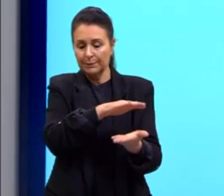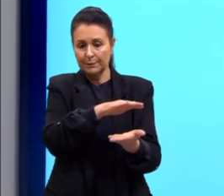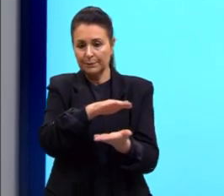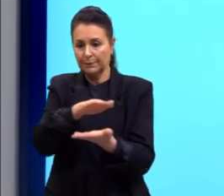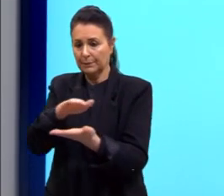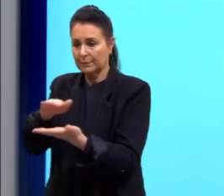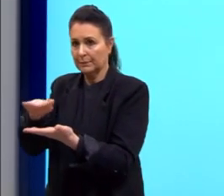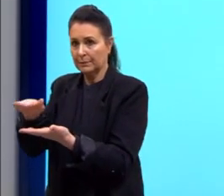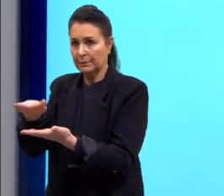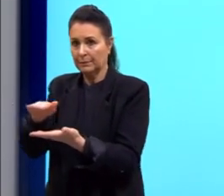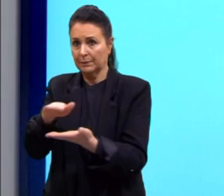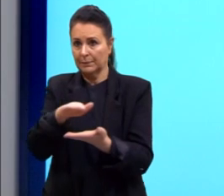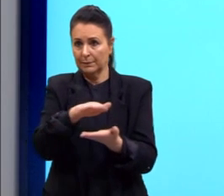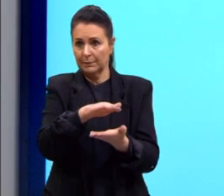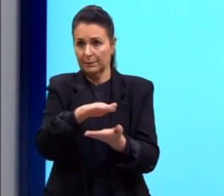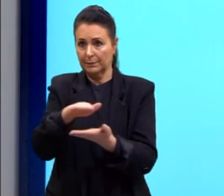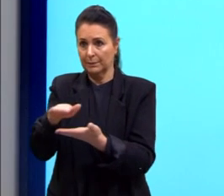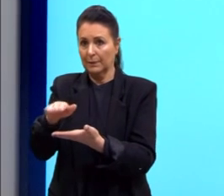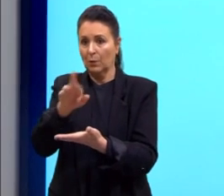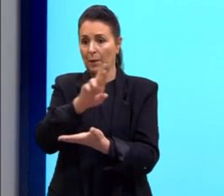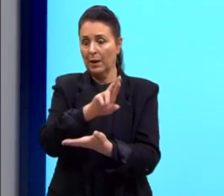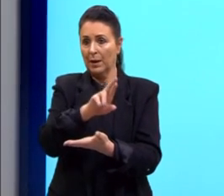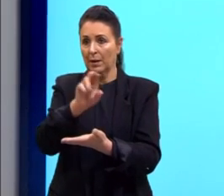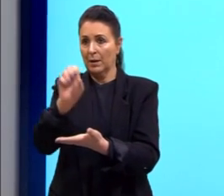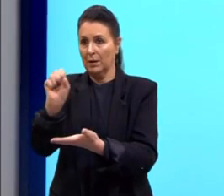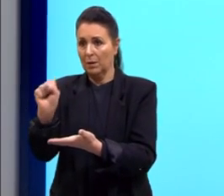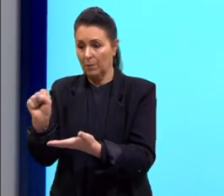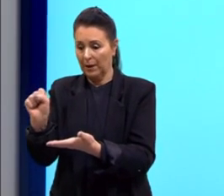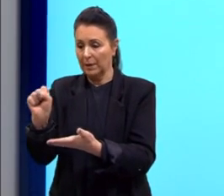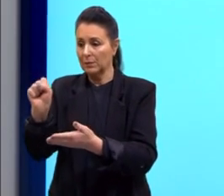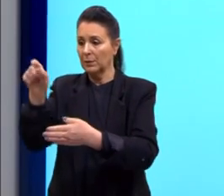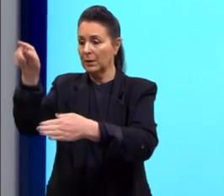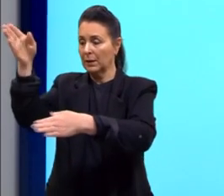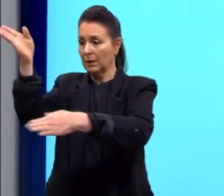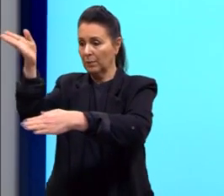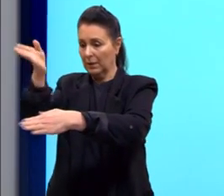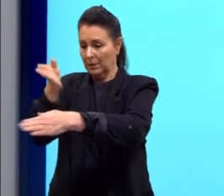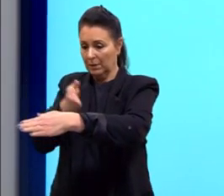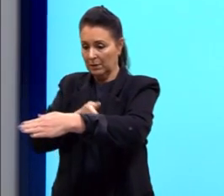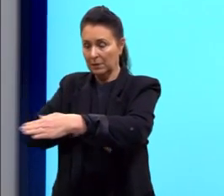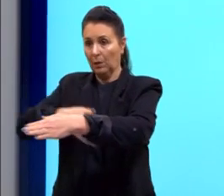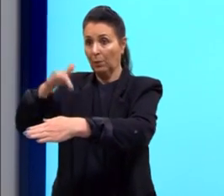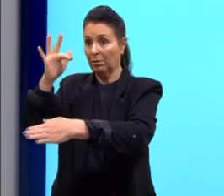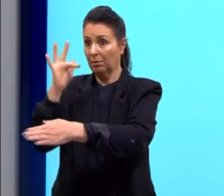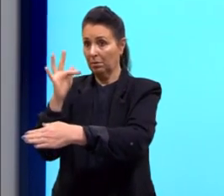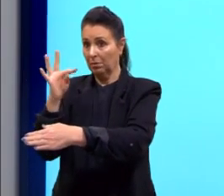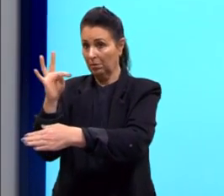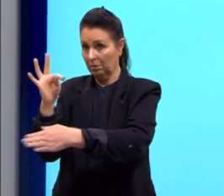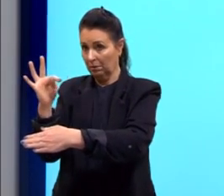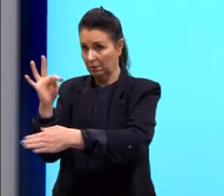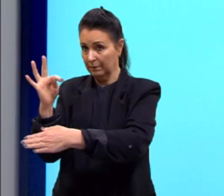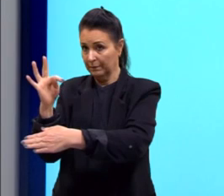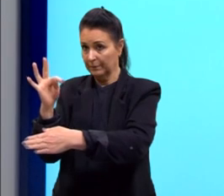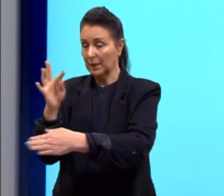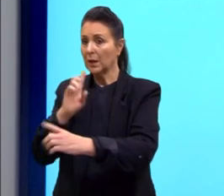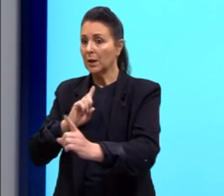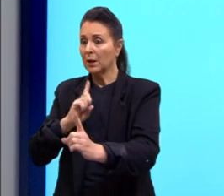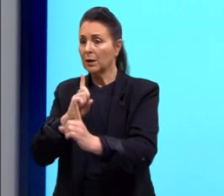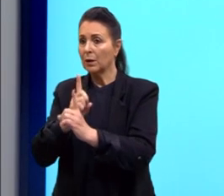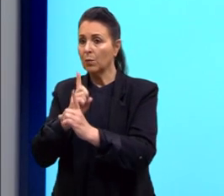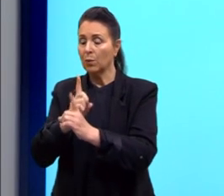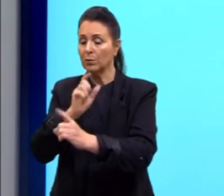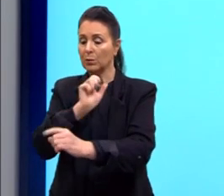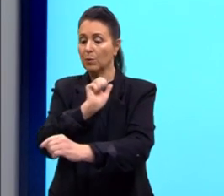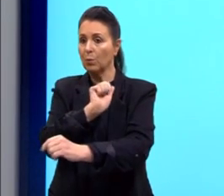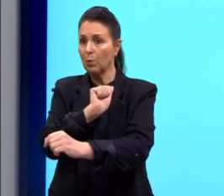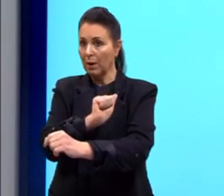e s são as paralelas cortadas pela transversal T determine o valor do ângulo